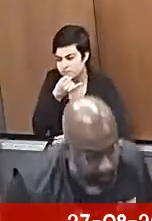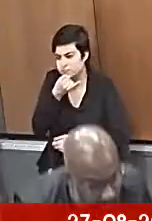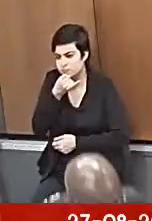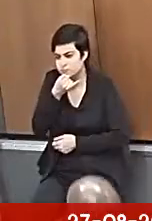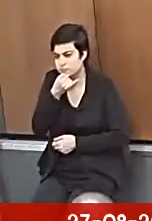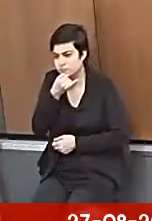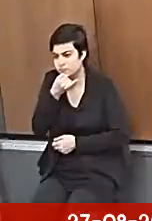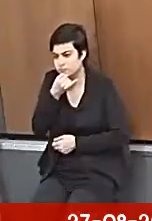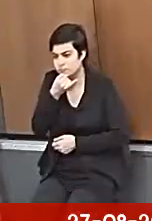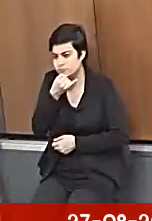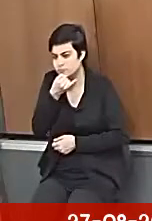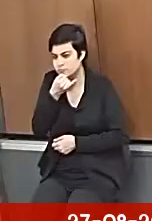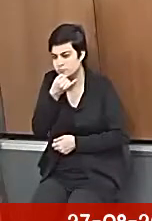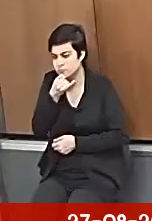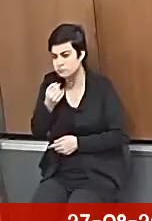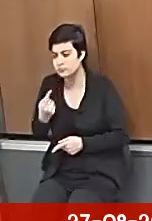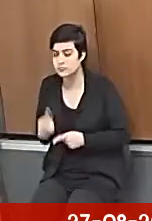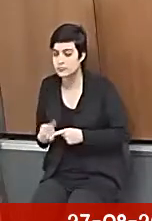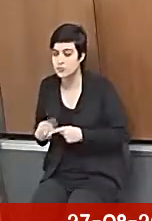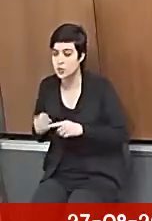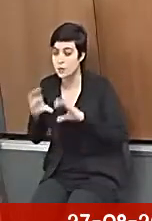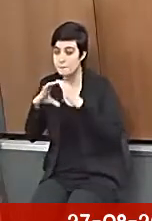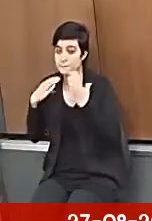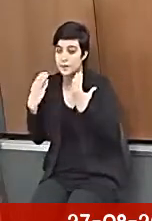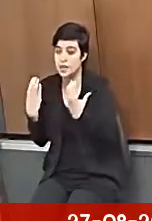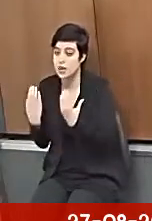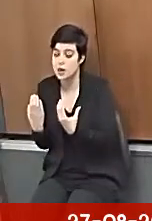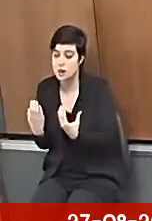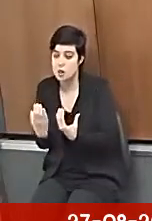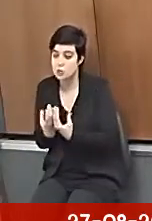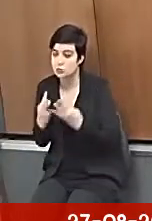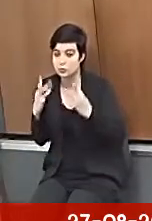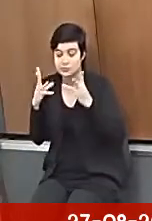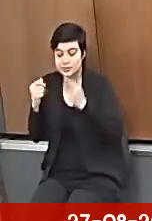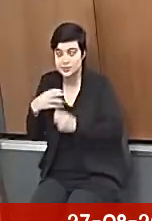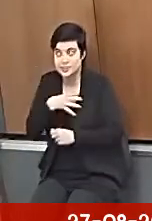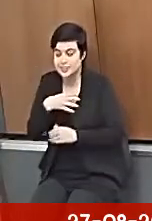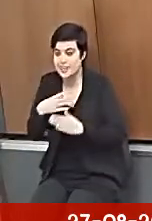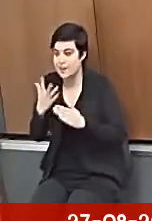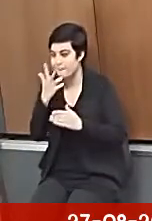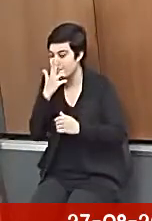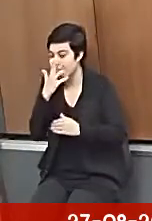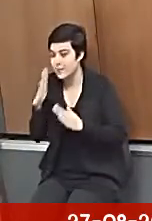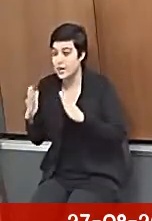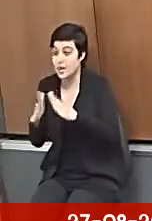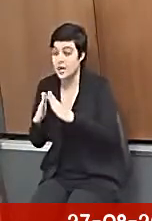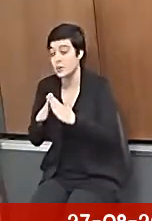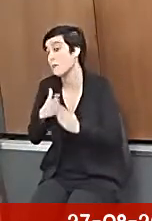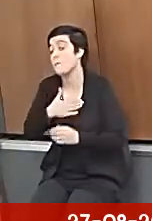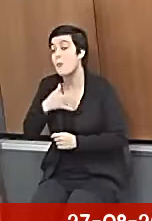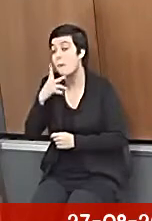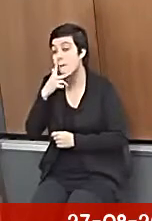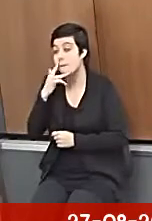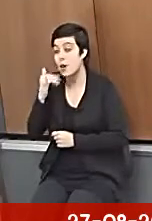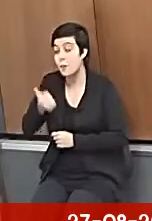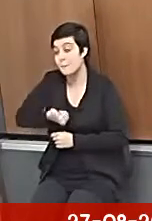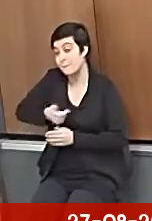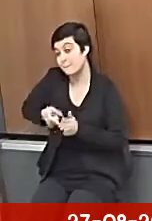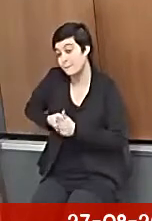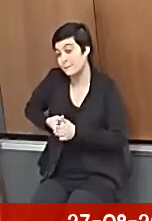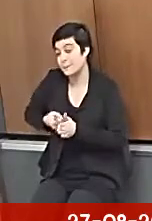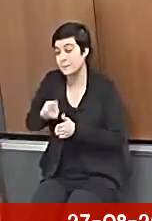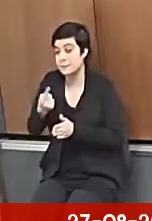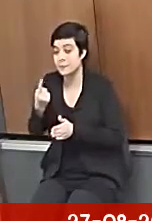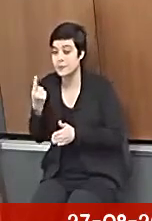convidados porque o mineirão na casa de todos nós né eu tenho uma história no mineirão meu pai foi o primeiro narrador do